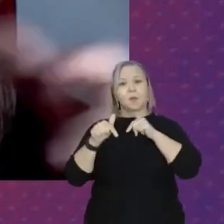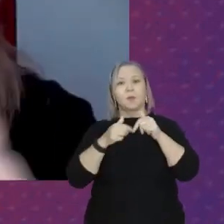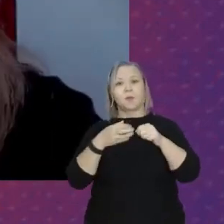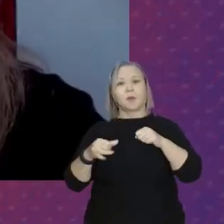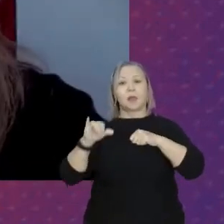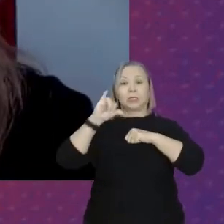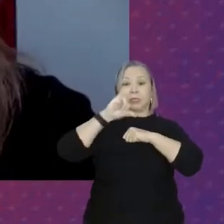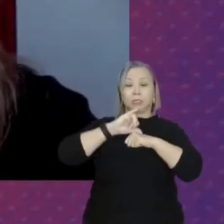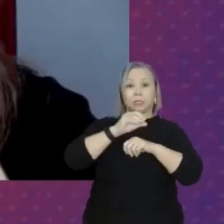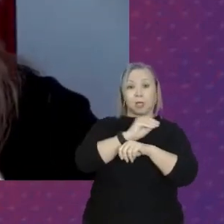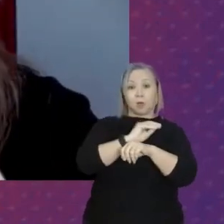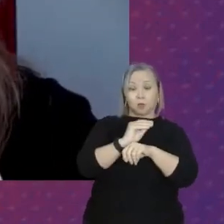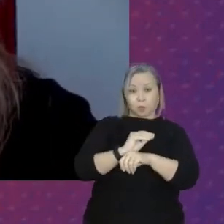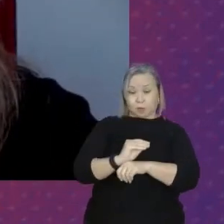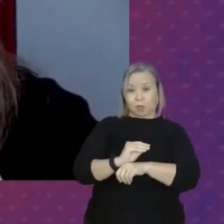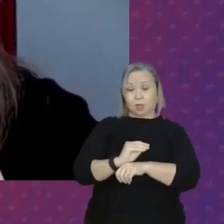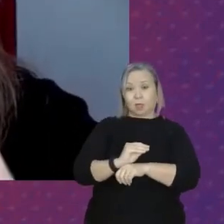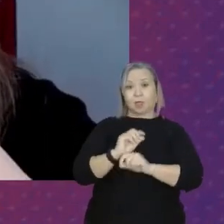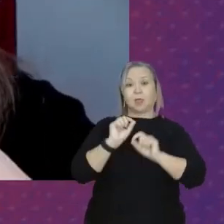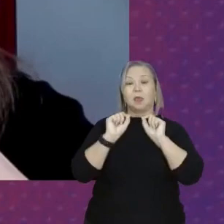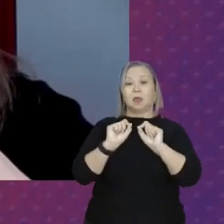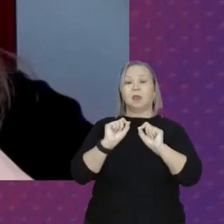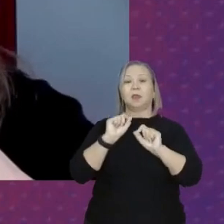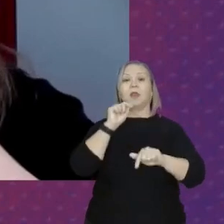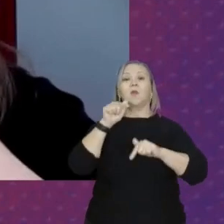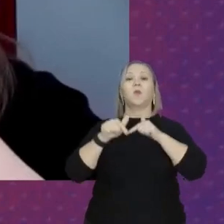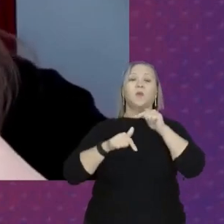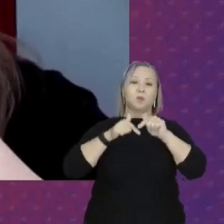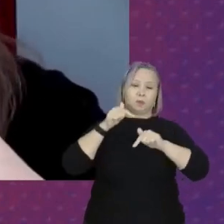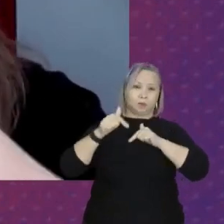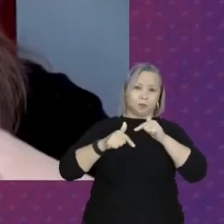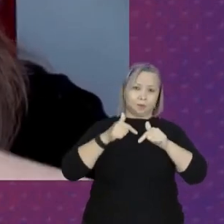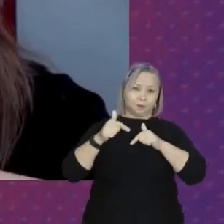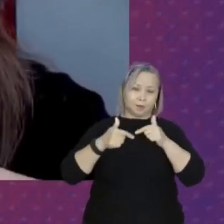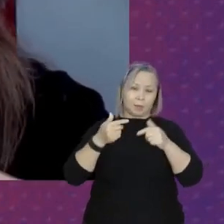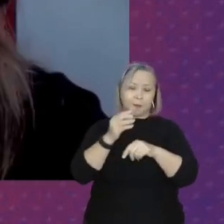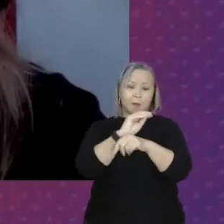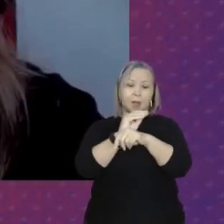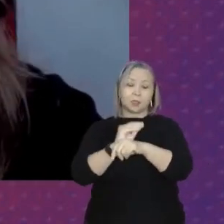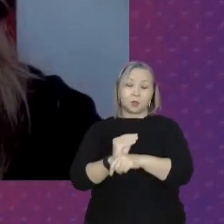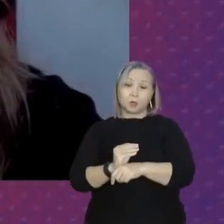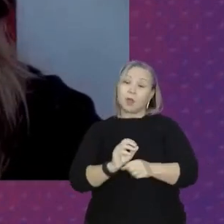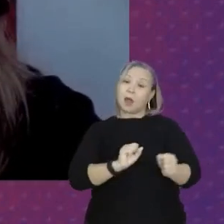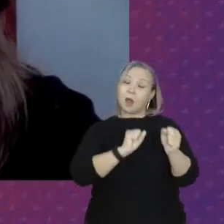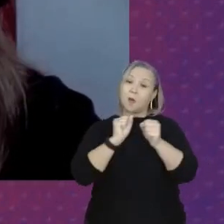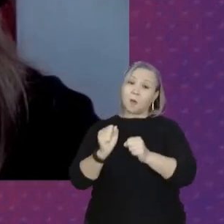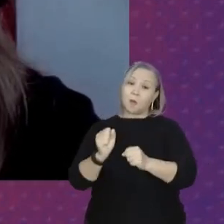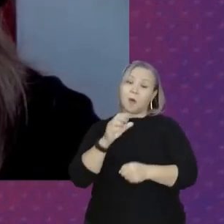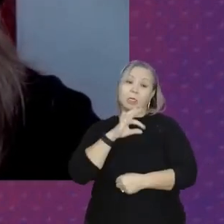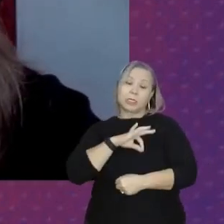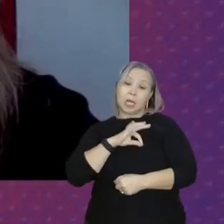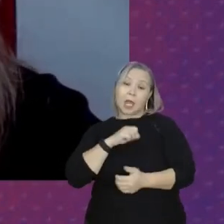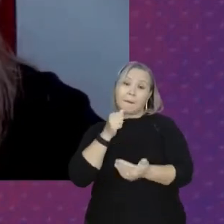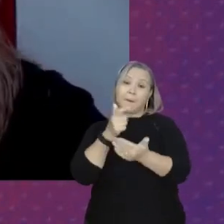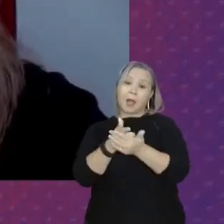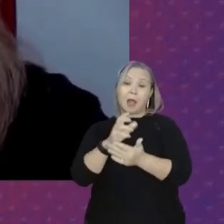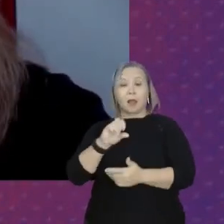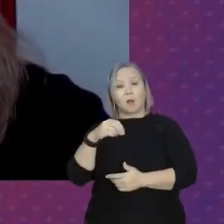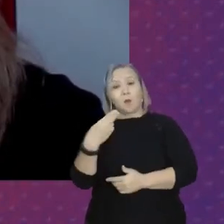para o cuidado e que o trabalho de cuidado ele pode ser remunerado ou não,